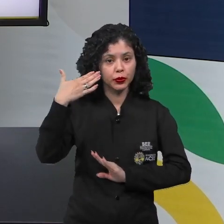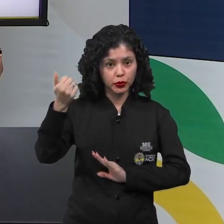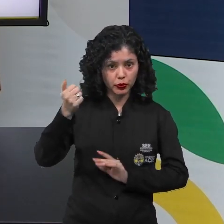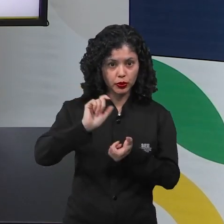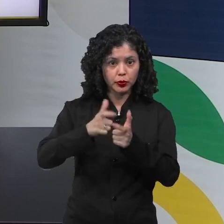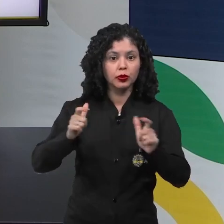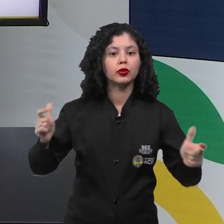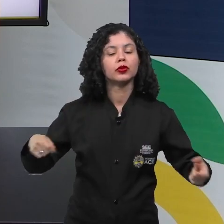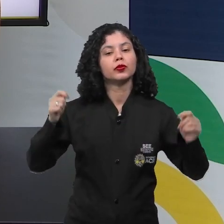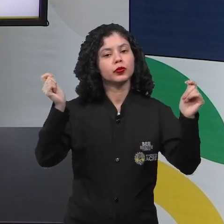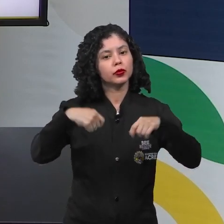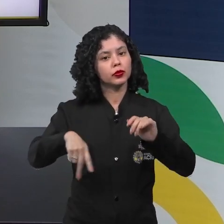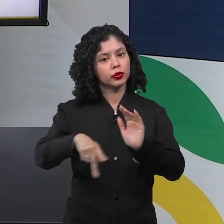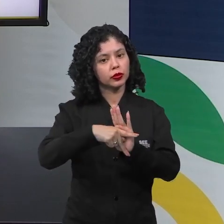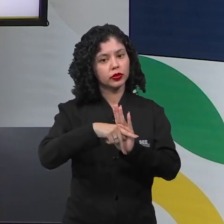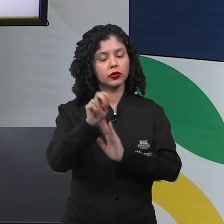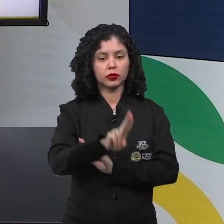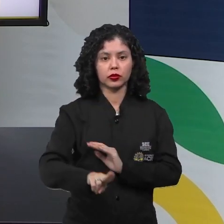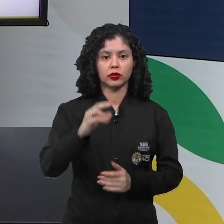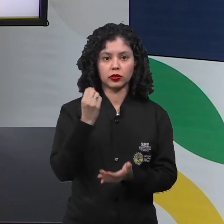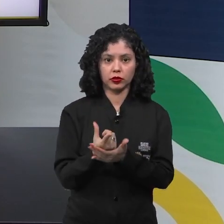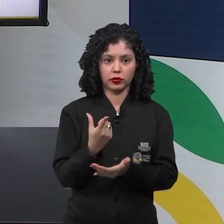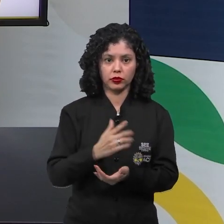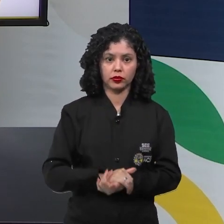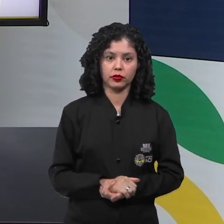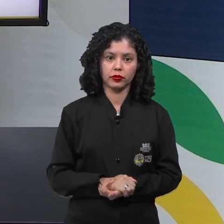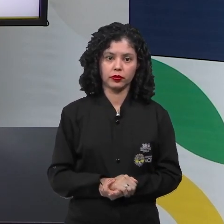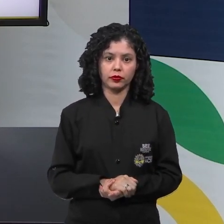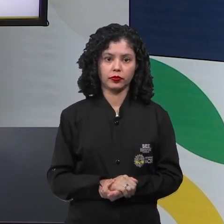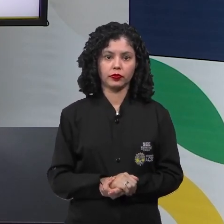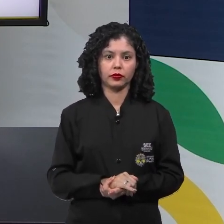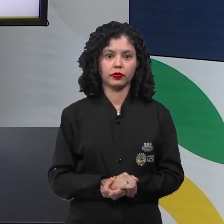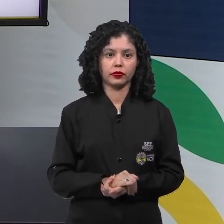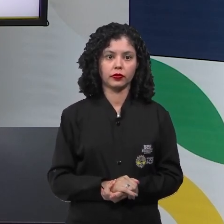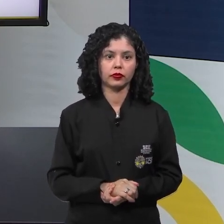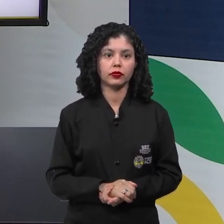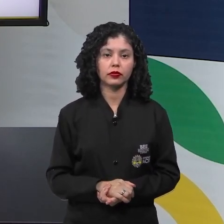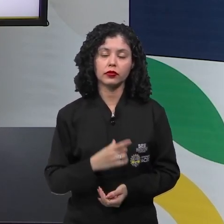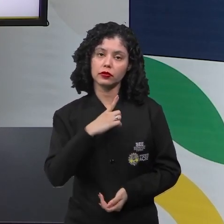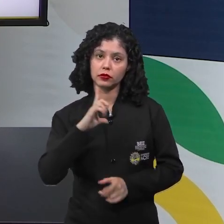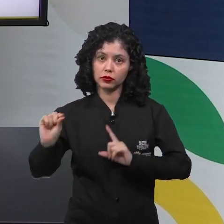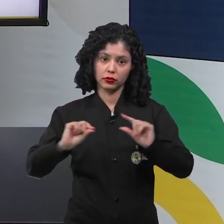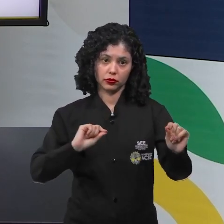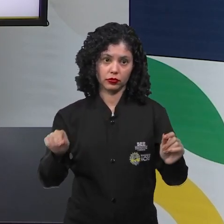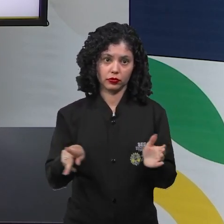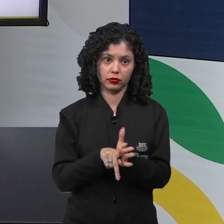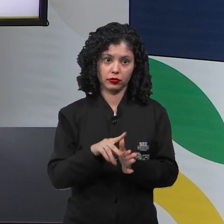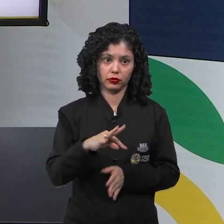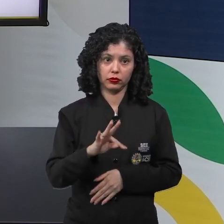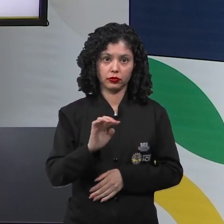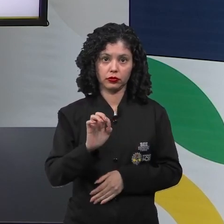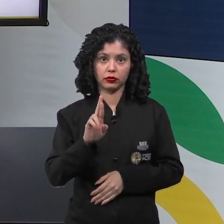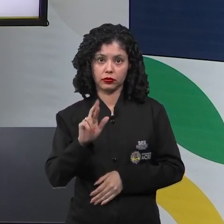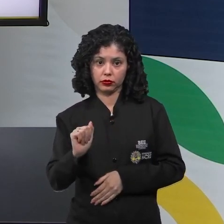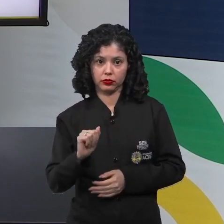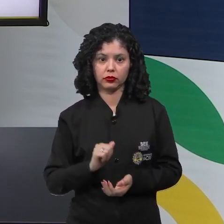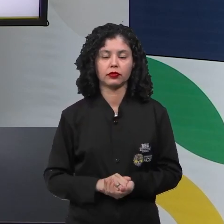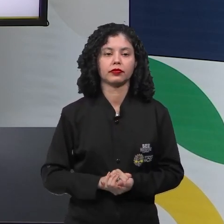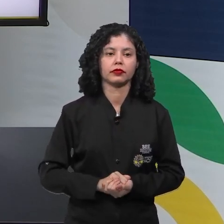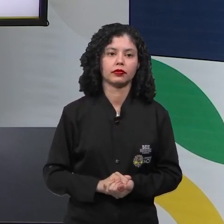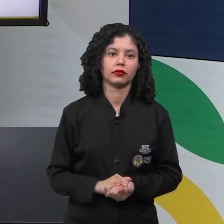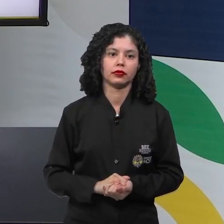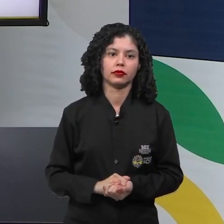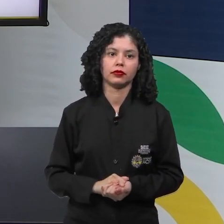no dispositivo que você vai comprar. Então, ultimamente tem saído os terabytes. Será